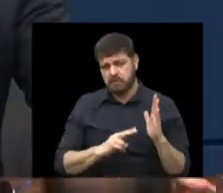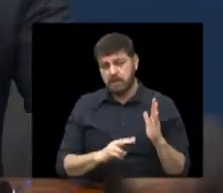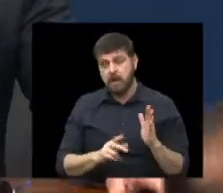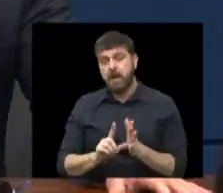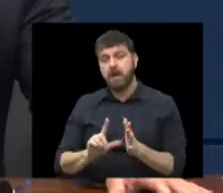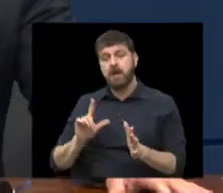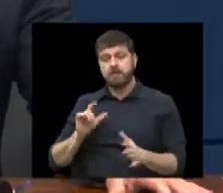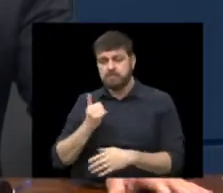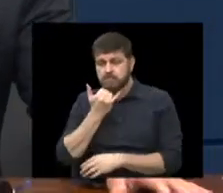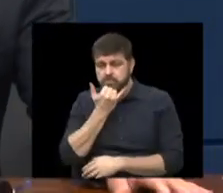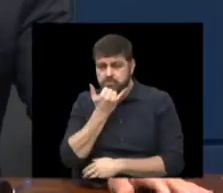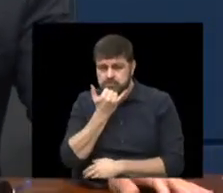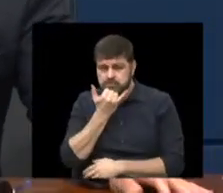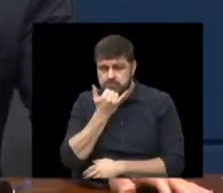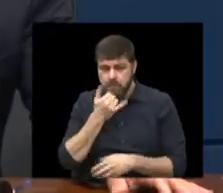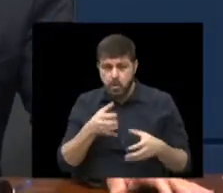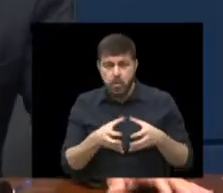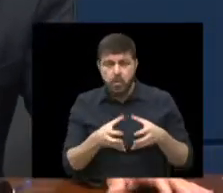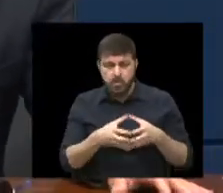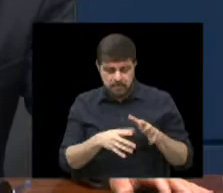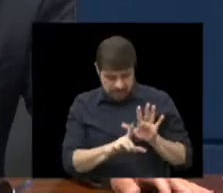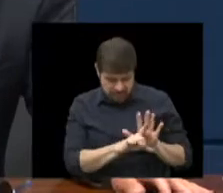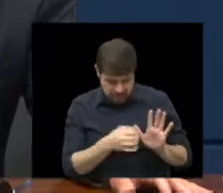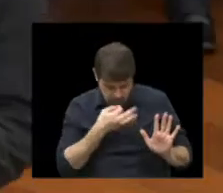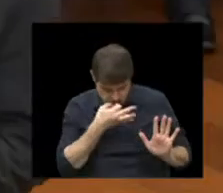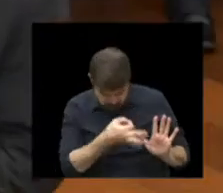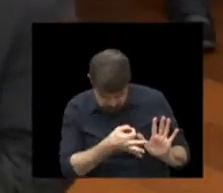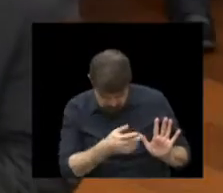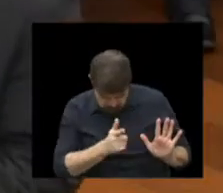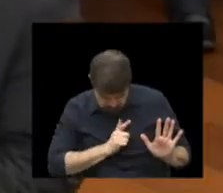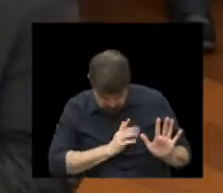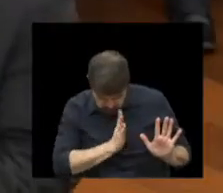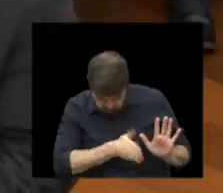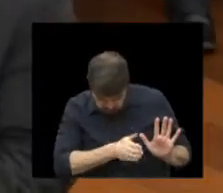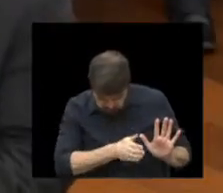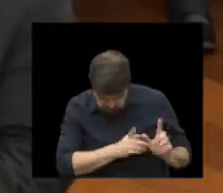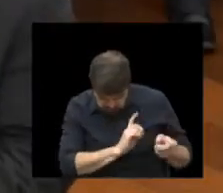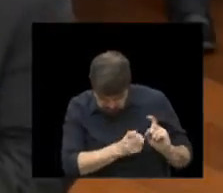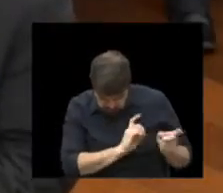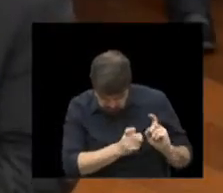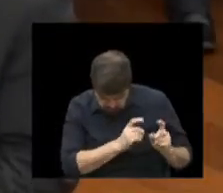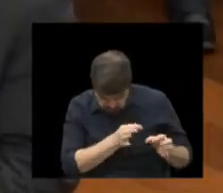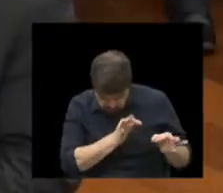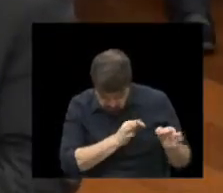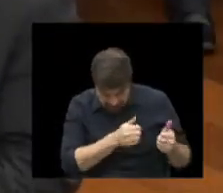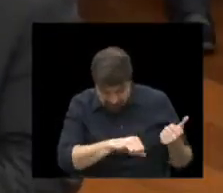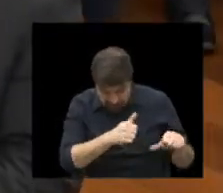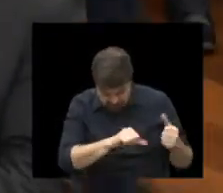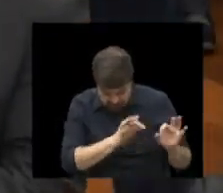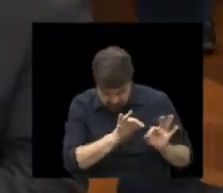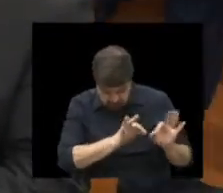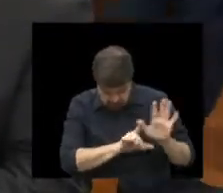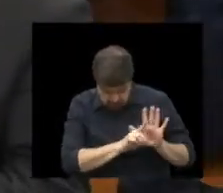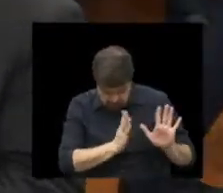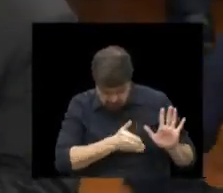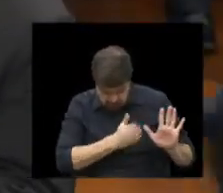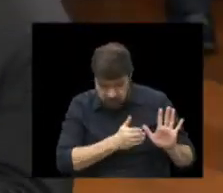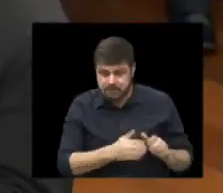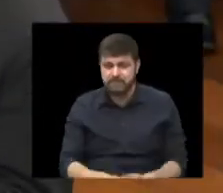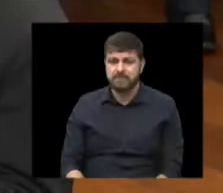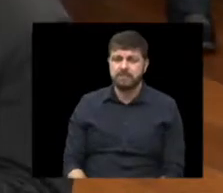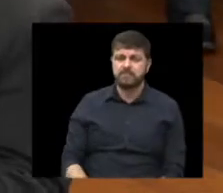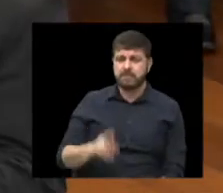antes a Comissão de Constituição e Legalidade para exarar o parecer. Vereador Luiz Henrique Cirilo.